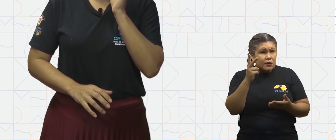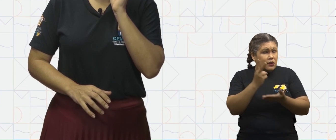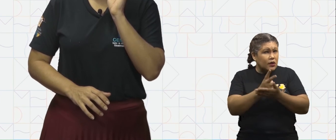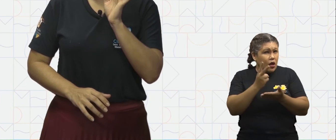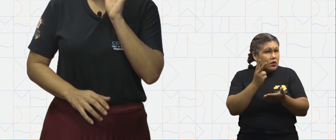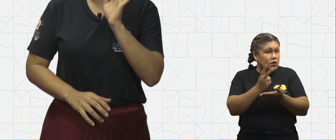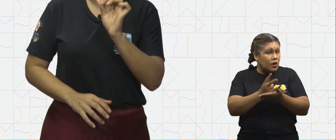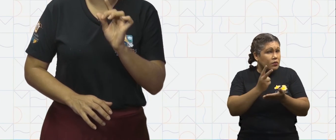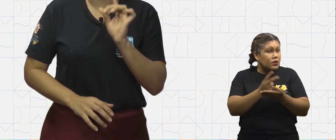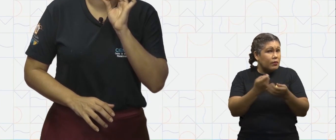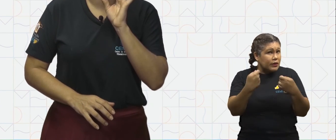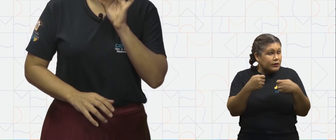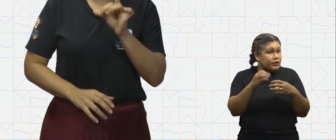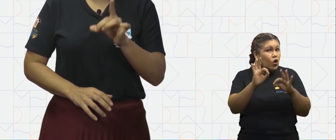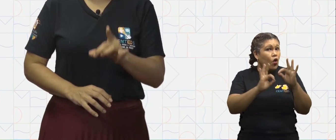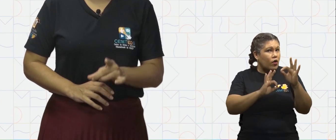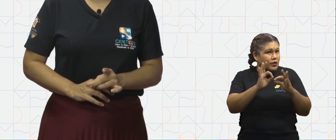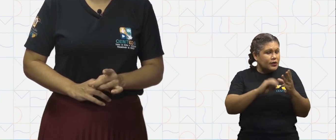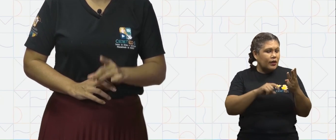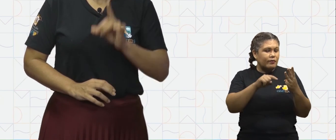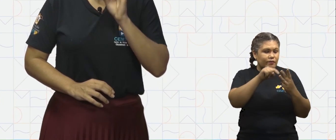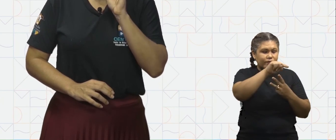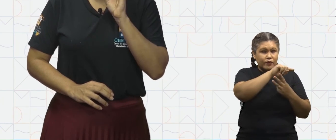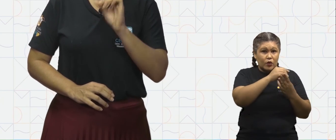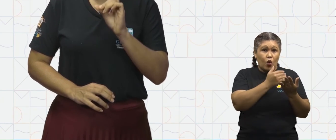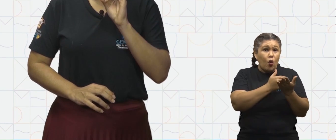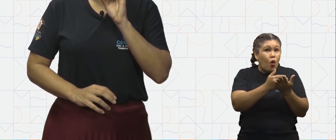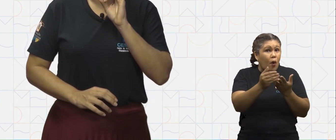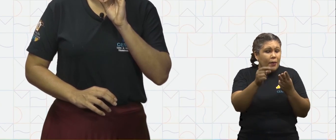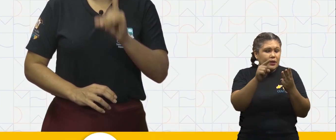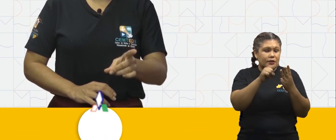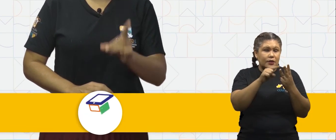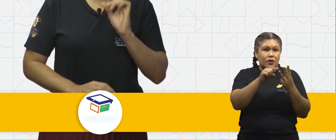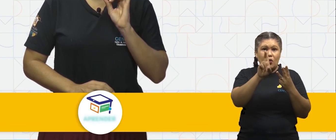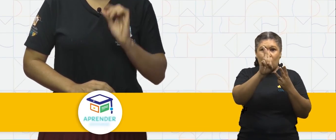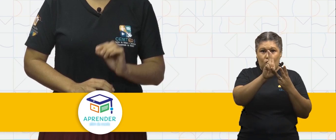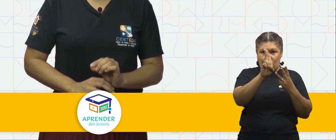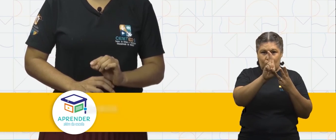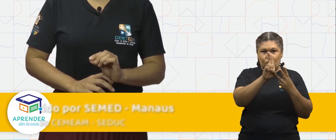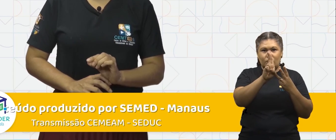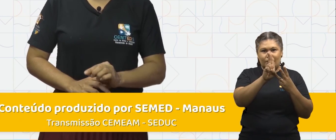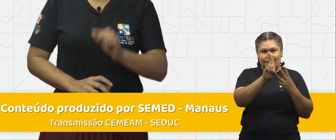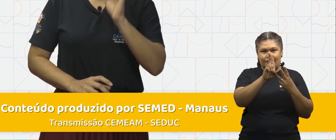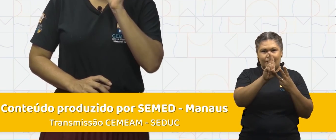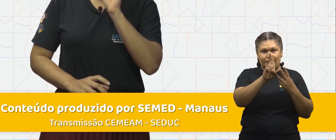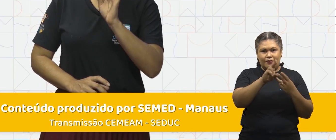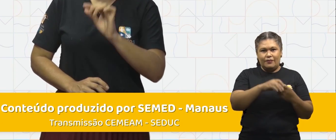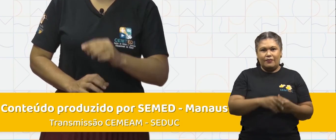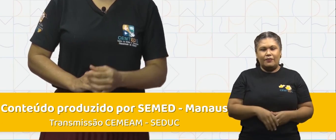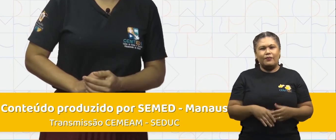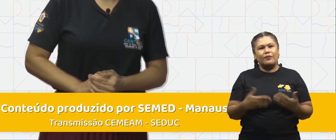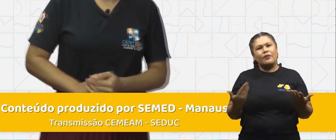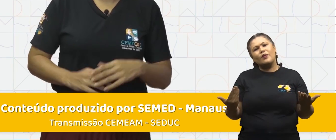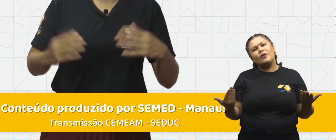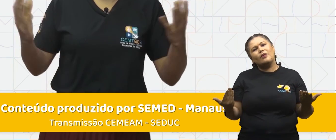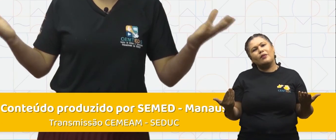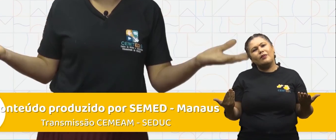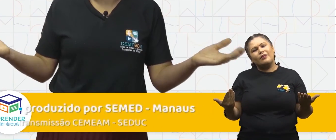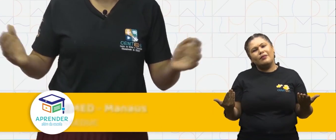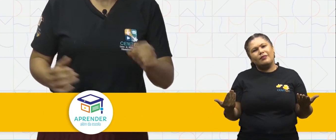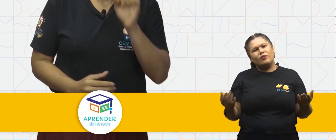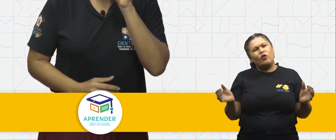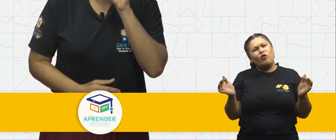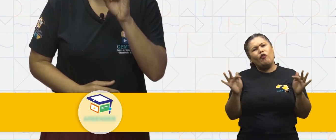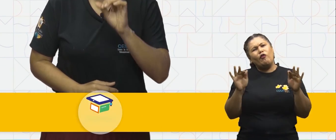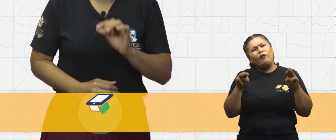sempre vai organizar esses números, sempre começando da casa da unidade.